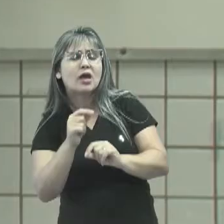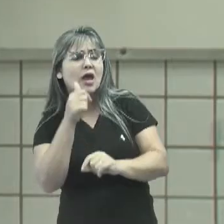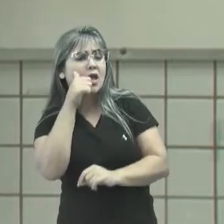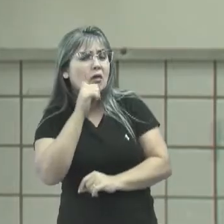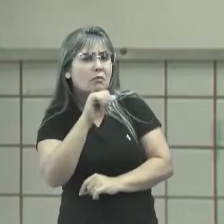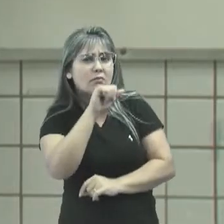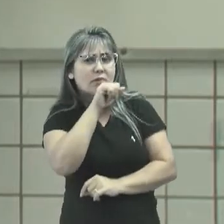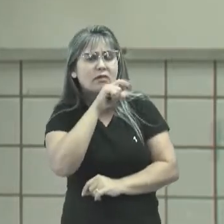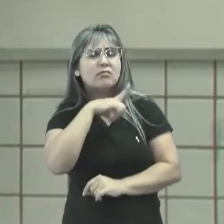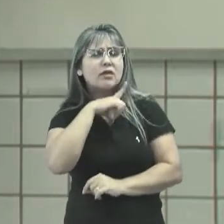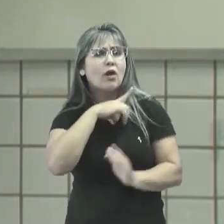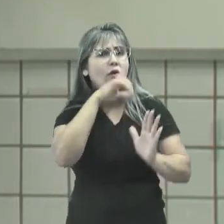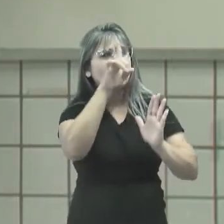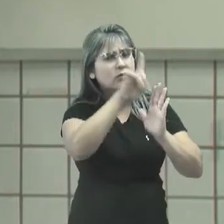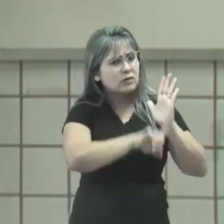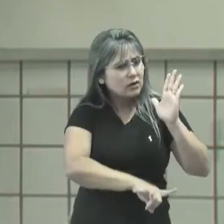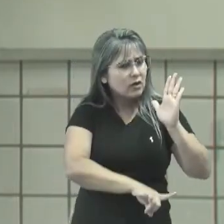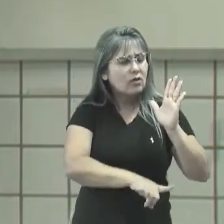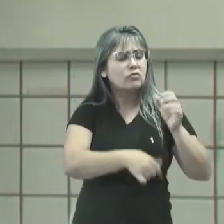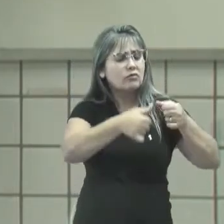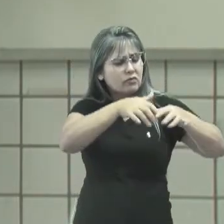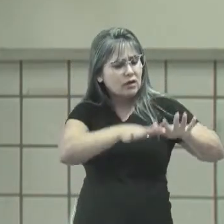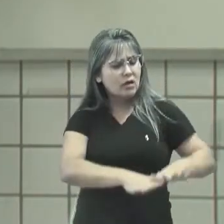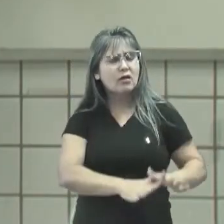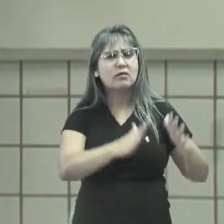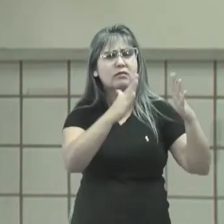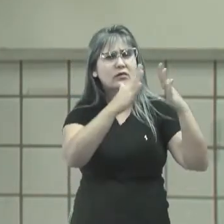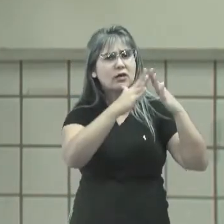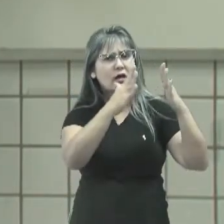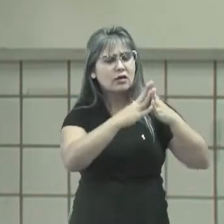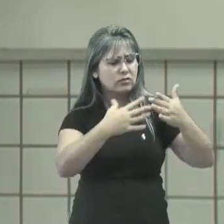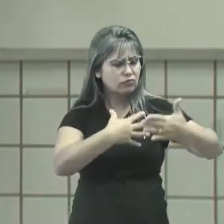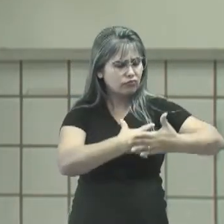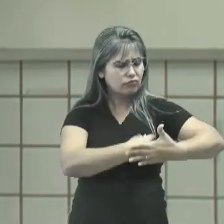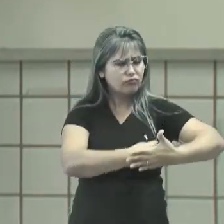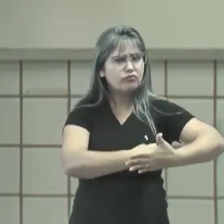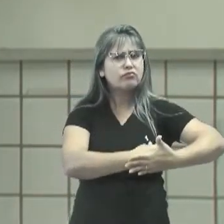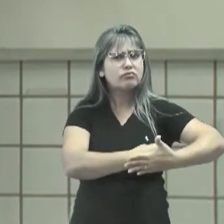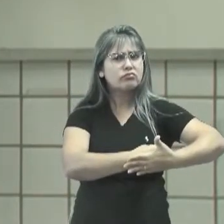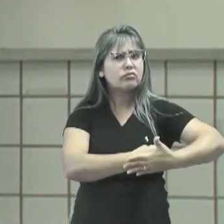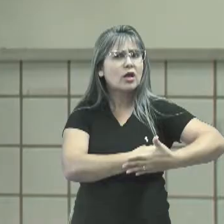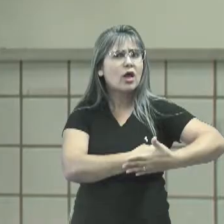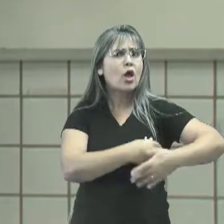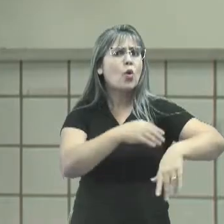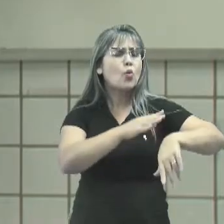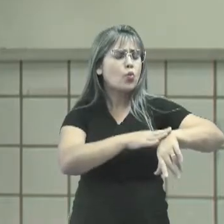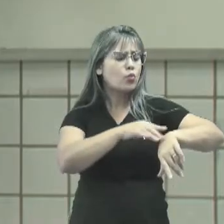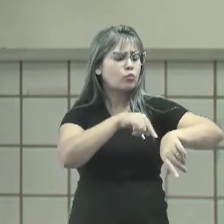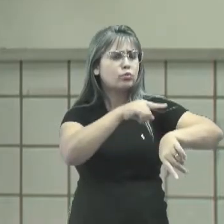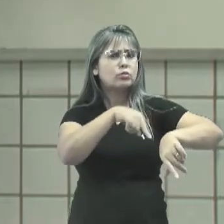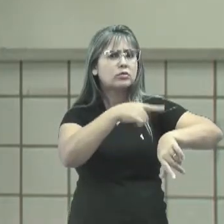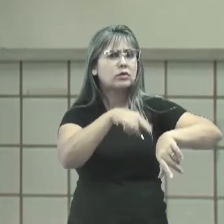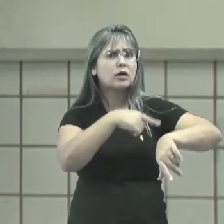busque amamentar o maior tempo possível o bebê, porque isso é importante para a criança, né?